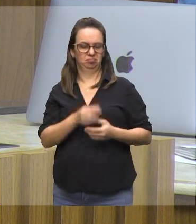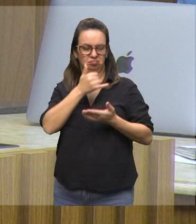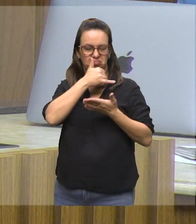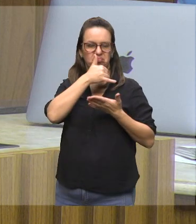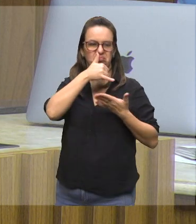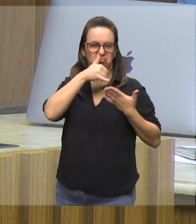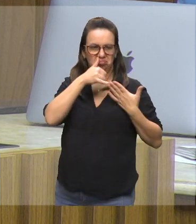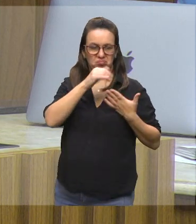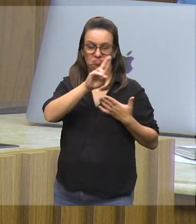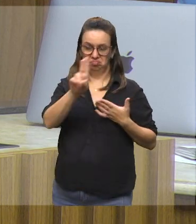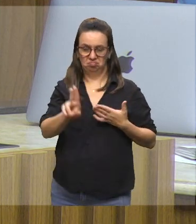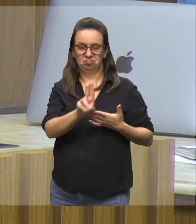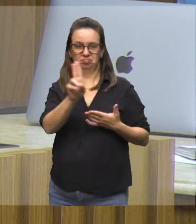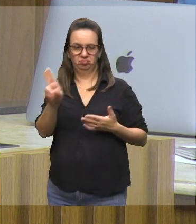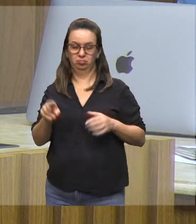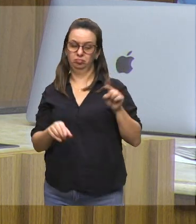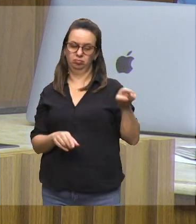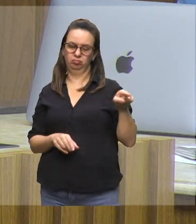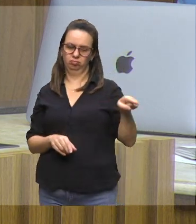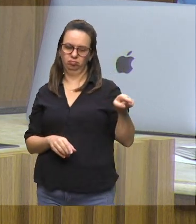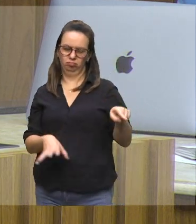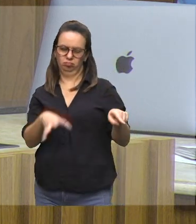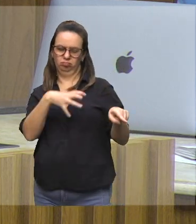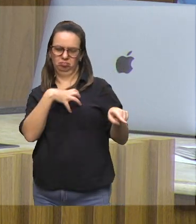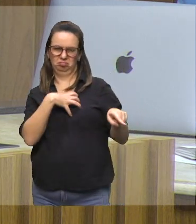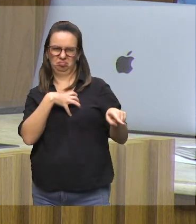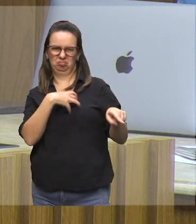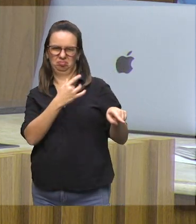né, você vai saber a dor de uma